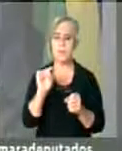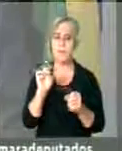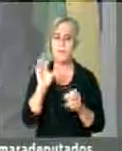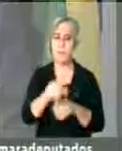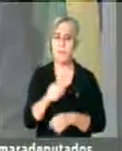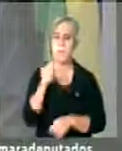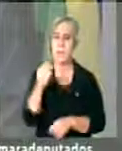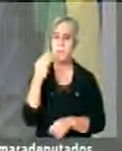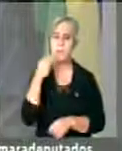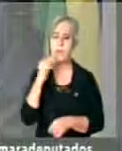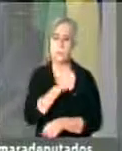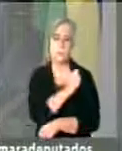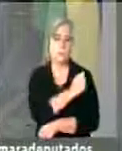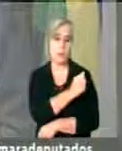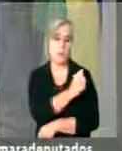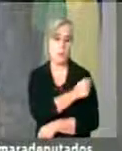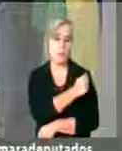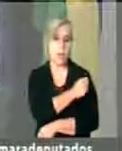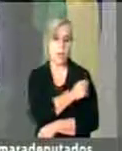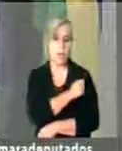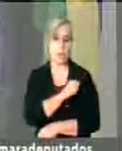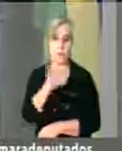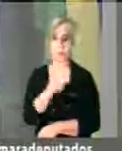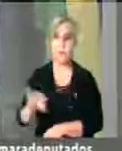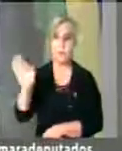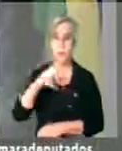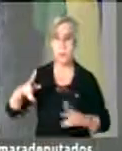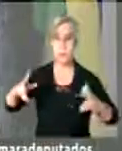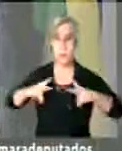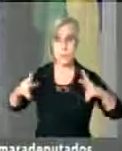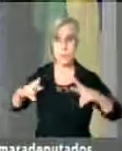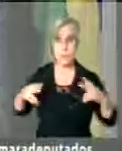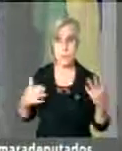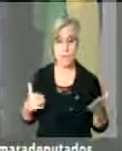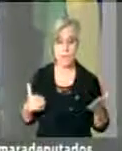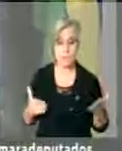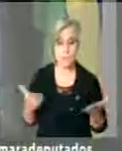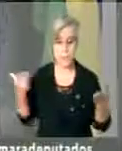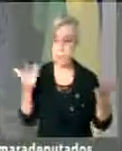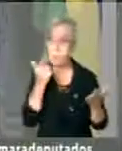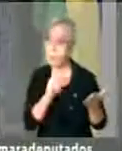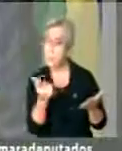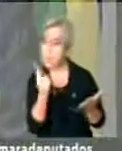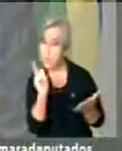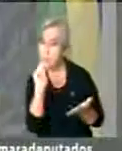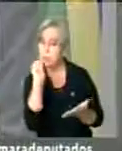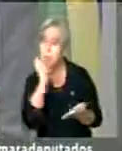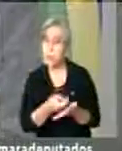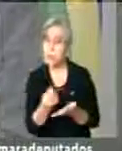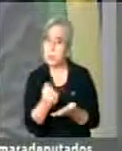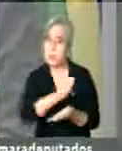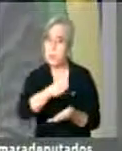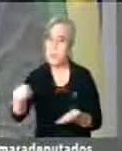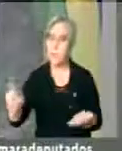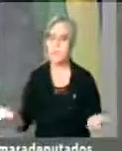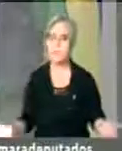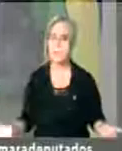em universidades privadas. 7 milhões, e nem dinheiro arrumaram para financiar os